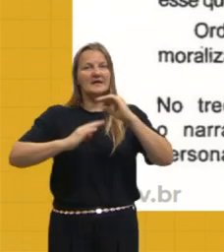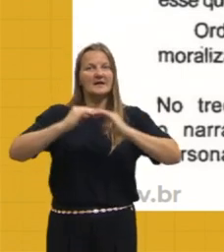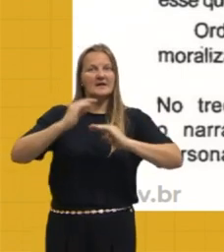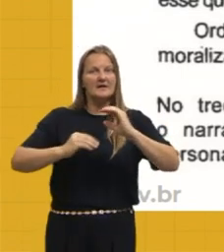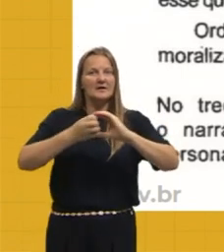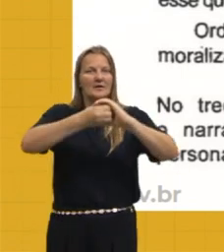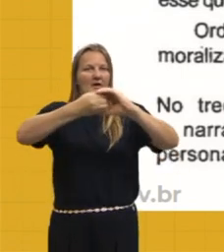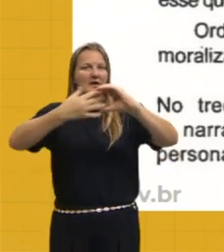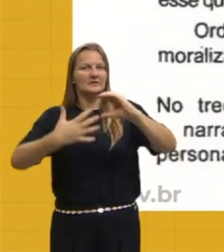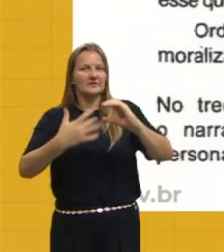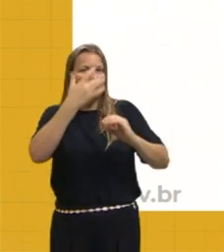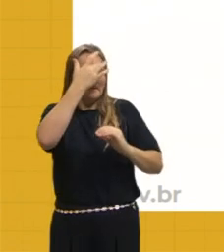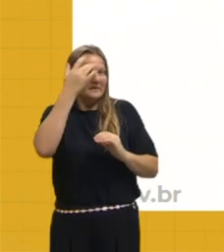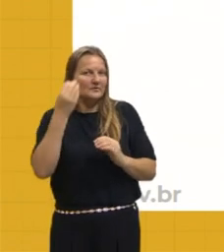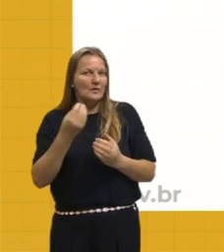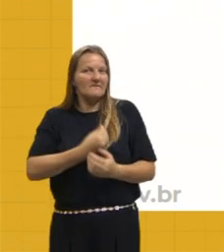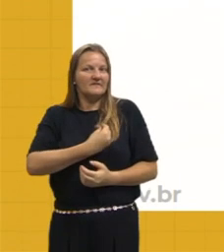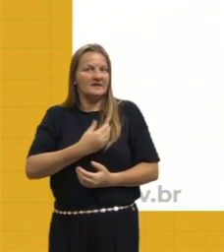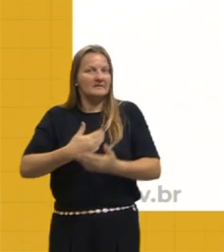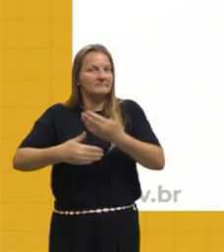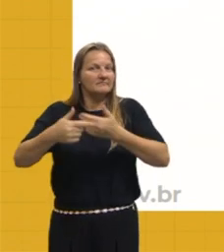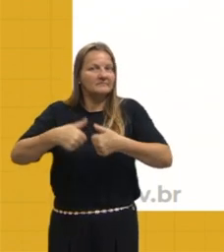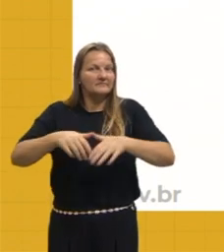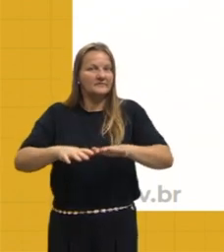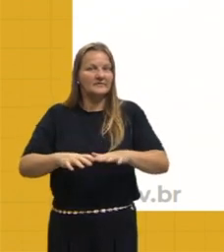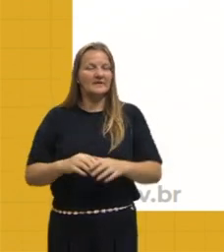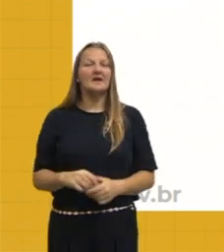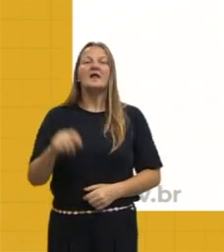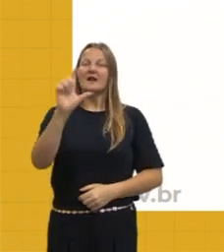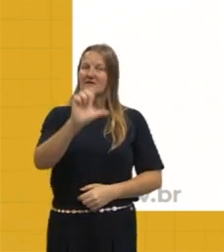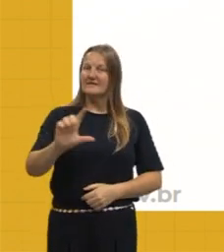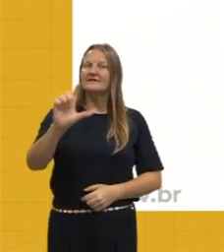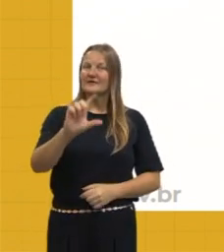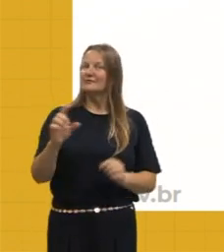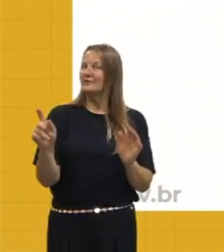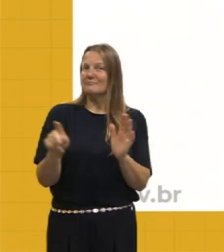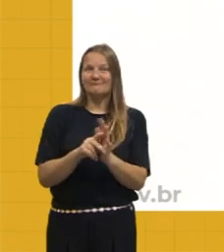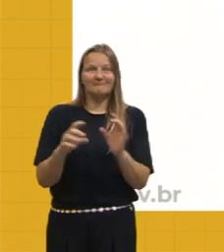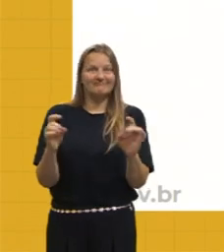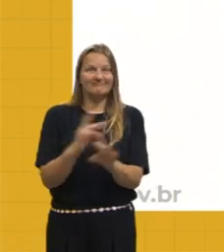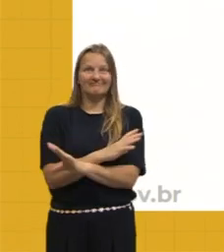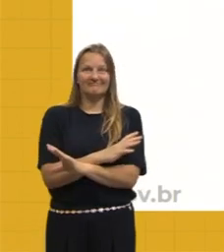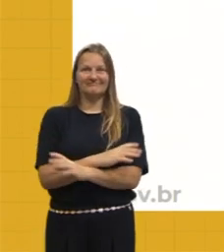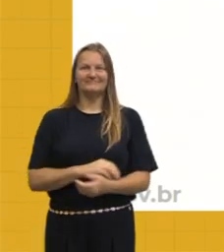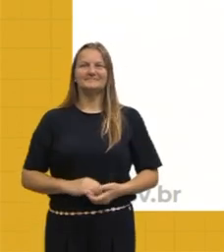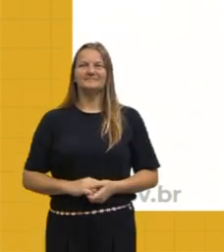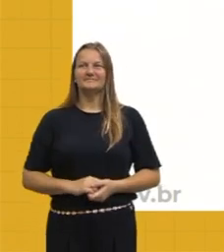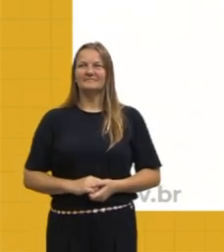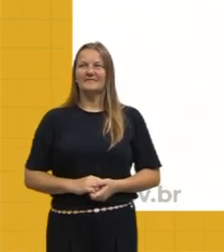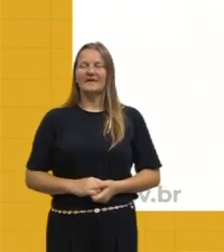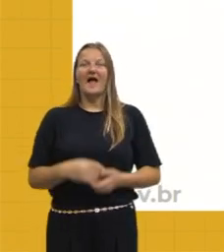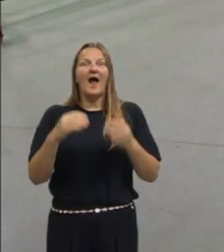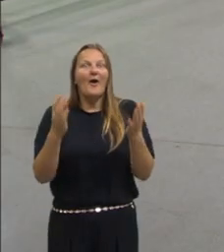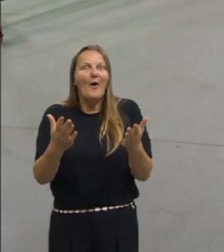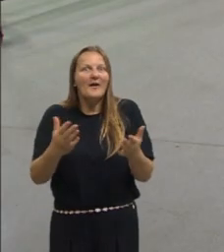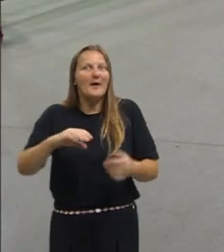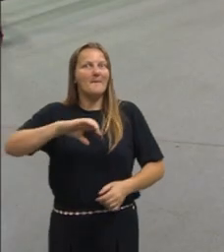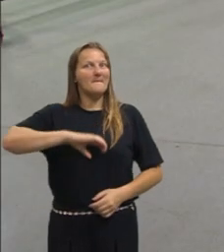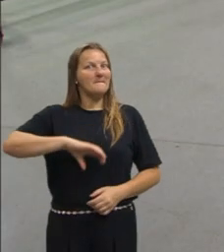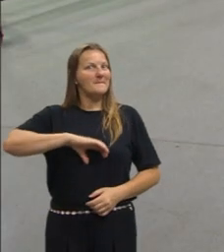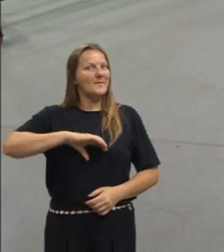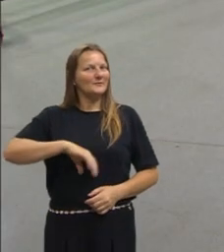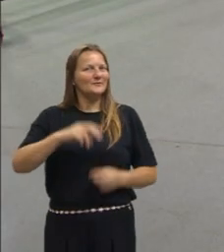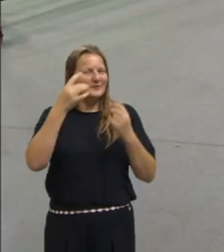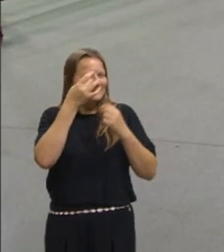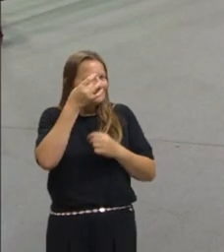dos indivíduos e era isso Lu a parte da Dani era essa vamos lá para o português a gente vai olhar